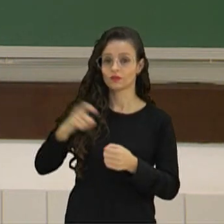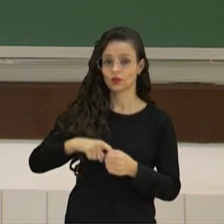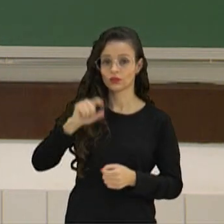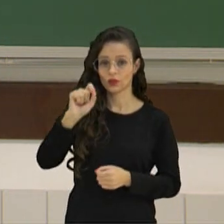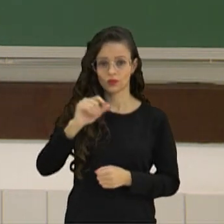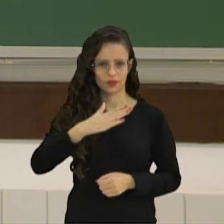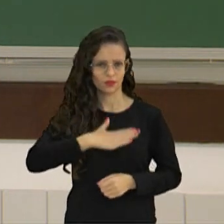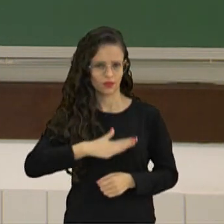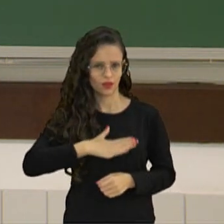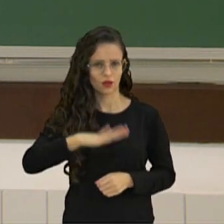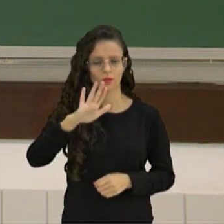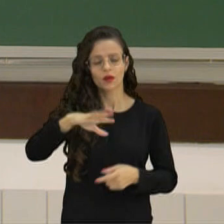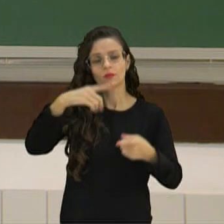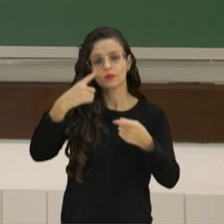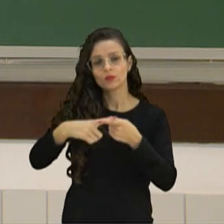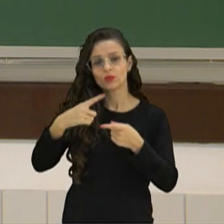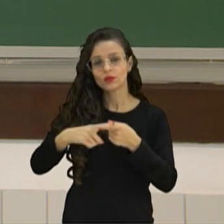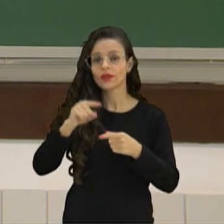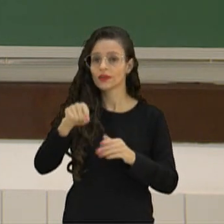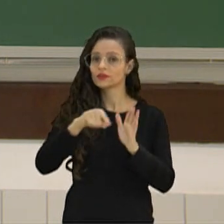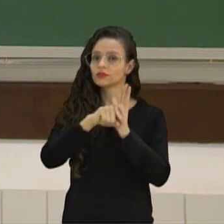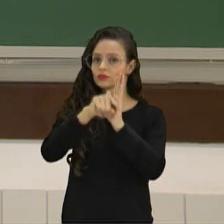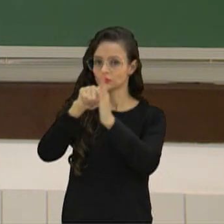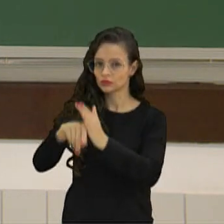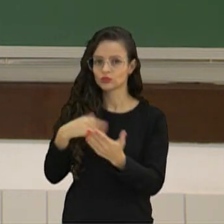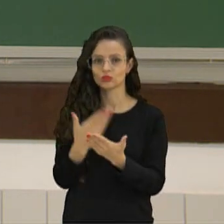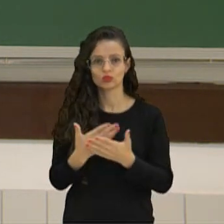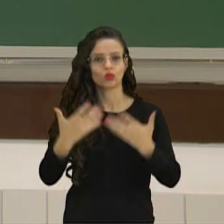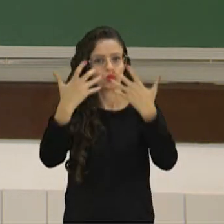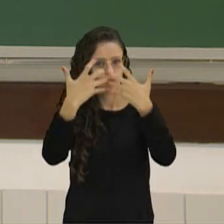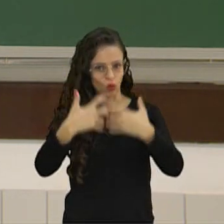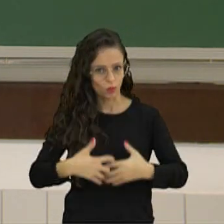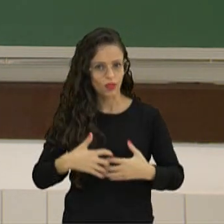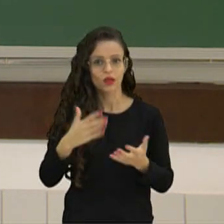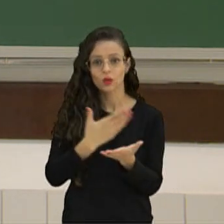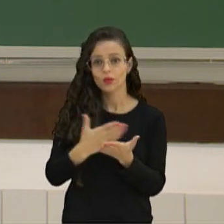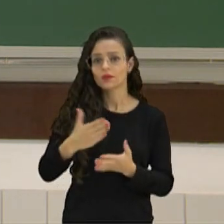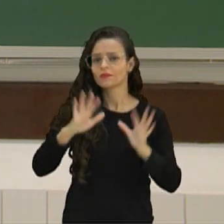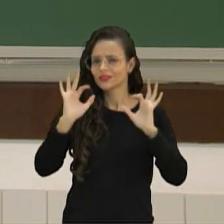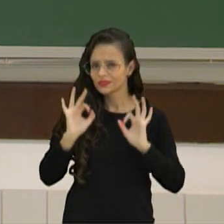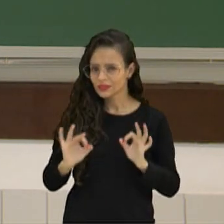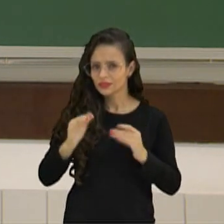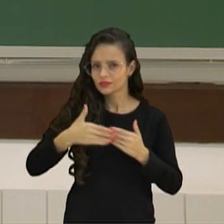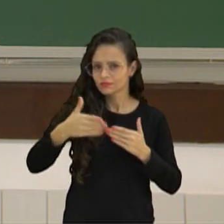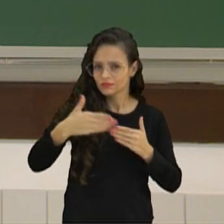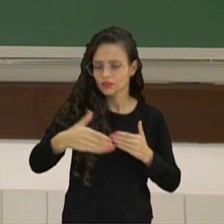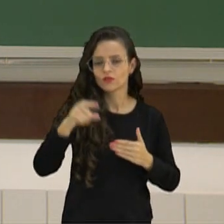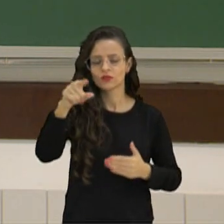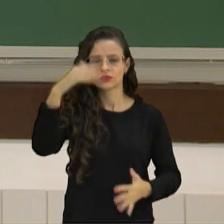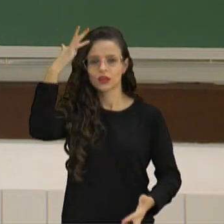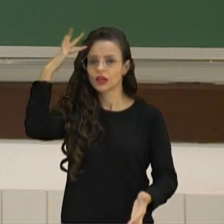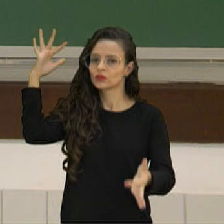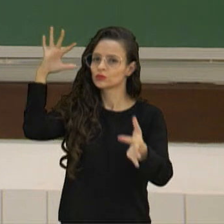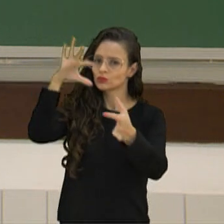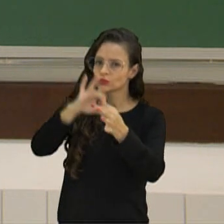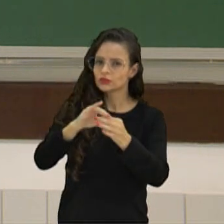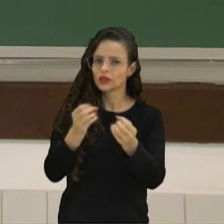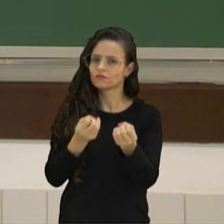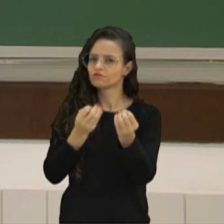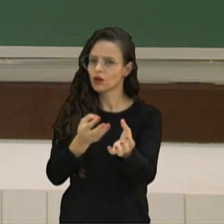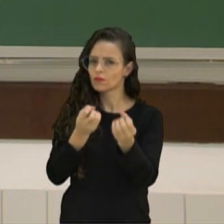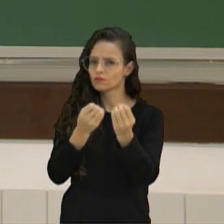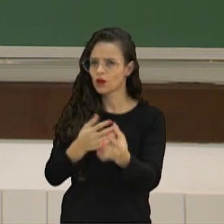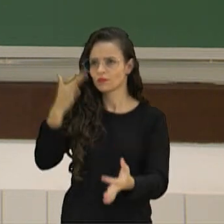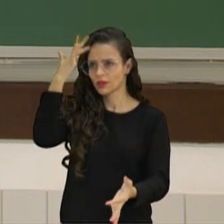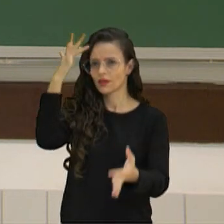com muita calma, porque é um estudo bastante complexo no início, mas eu tenho certeza que se vocês associarem as informações, vocês